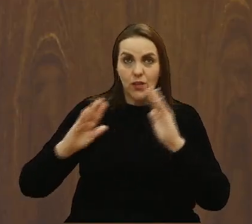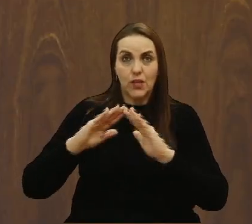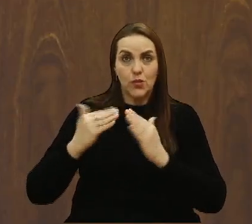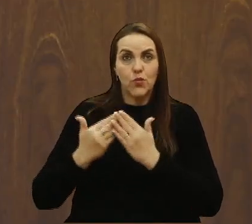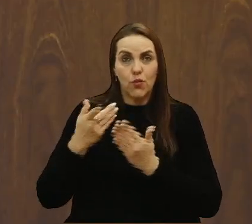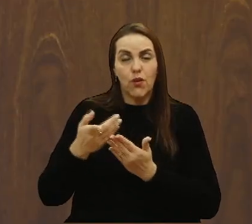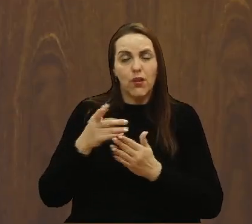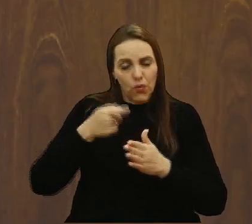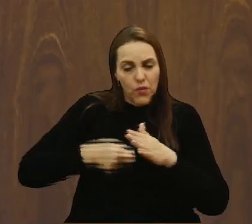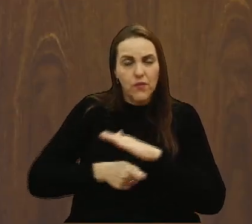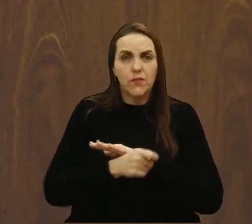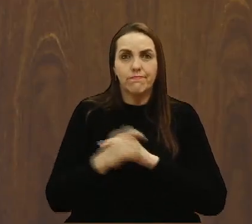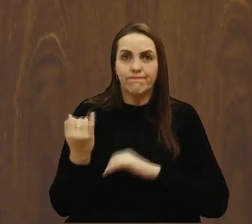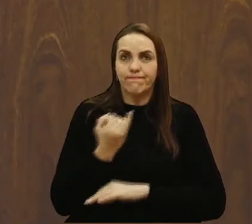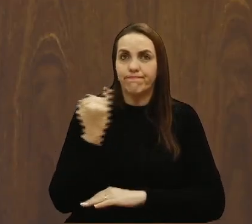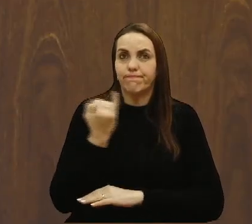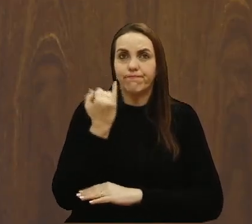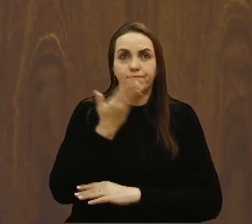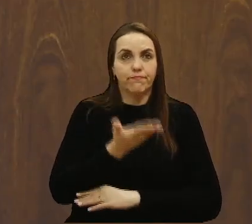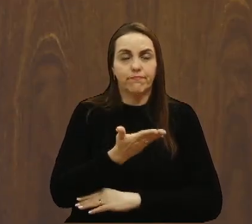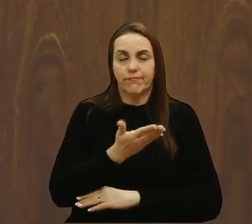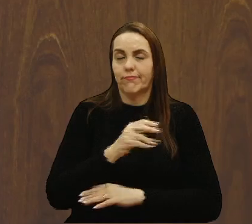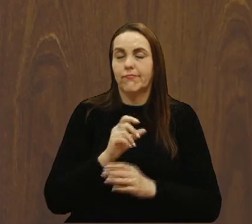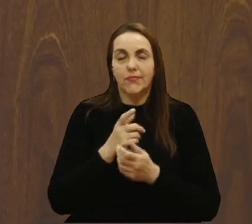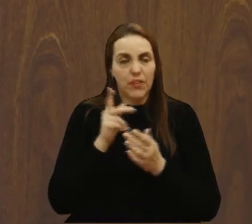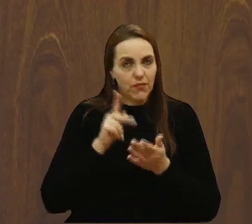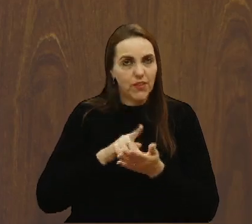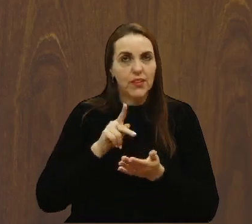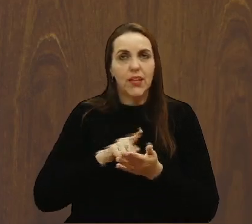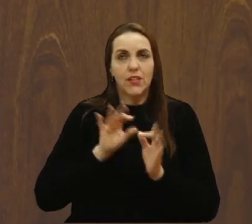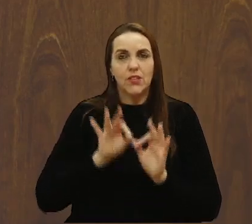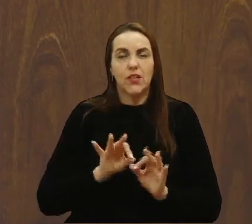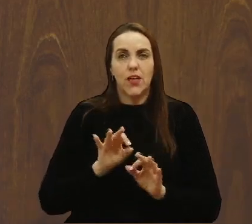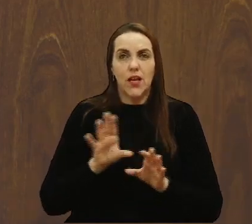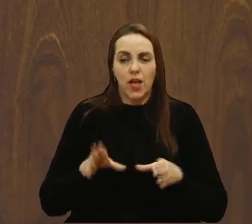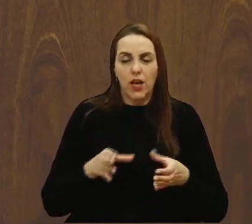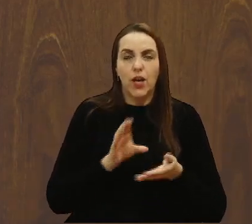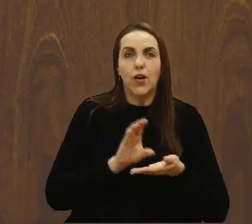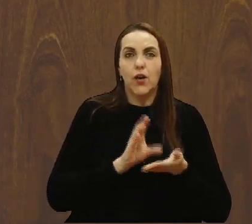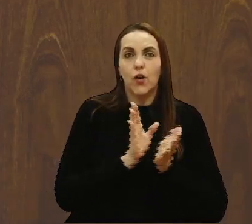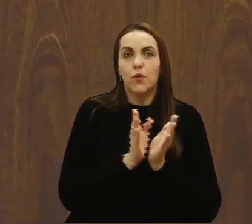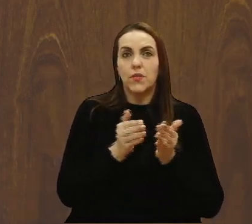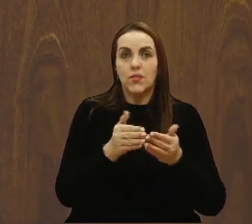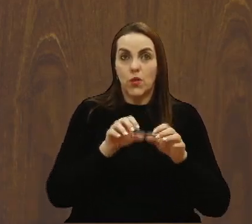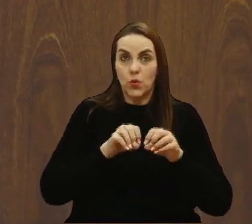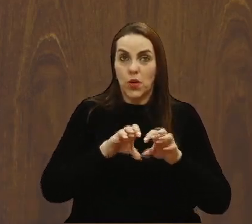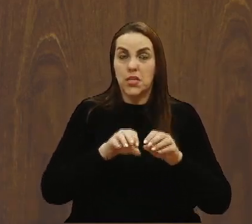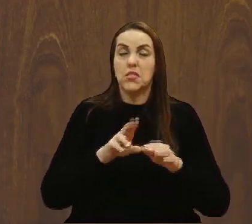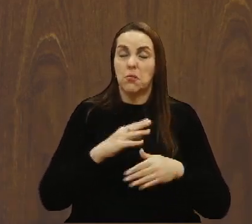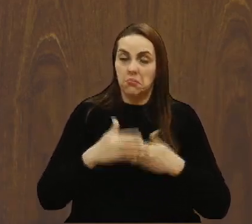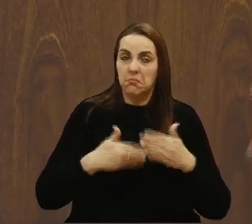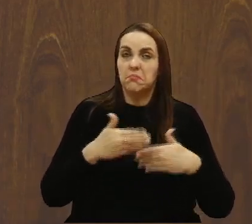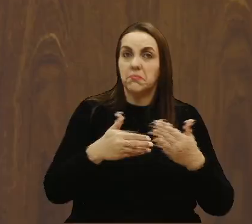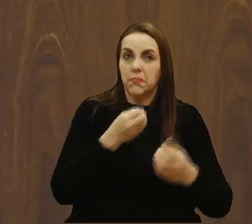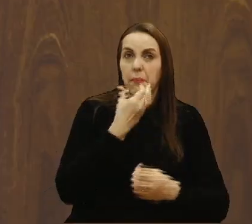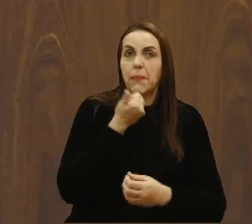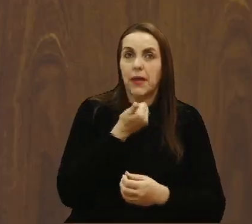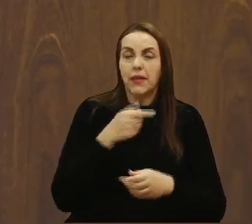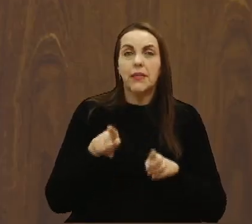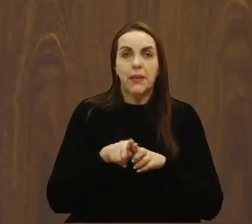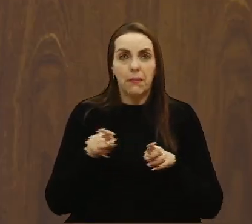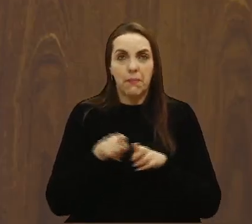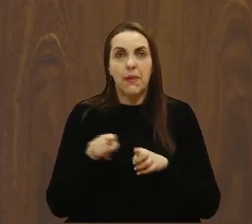um investimento muito importante, muito grande, de fato. A Comissão de Educação caminha muito bem. A Secretaria de